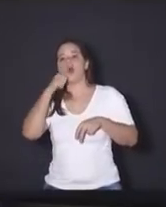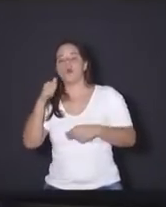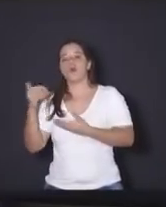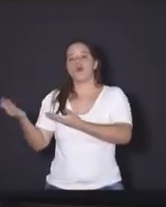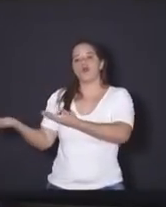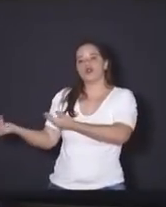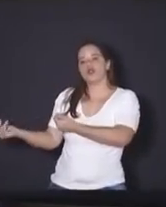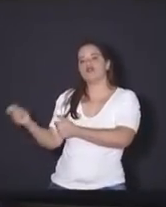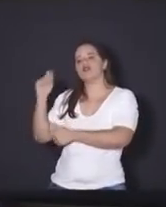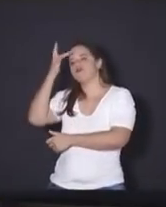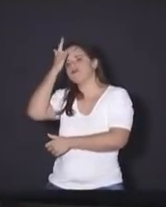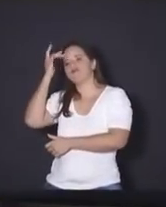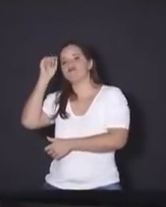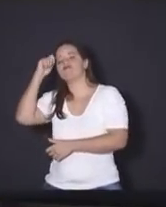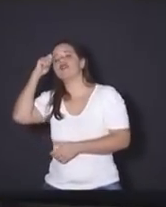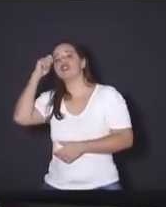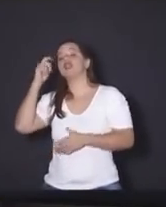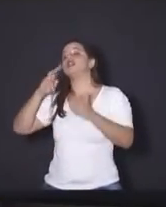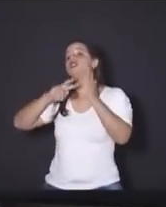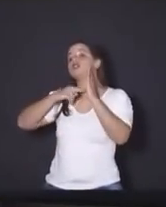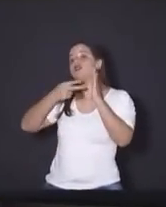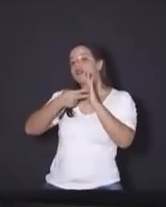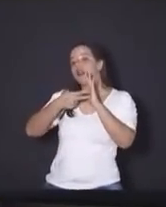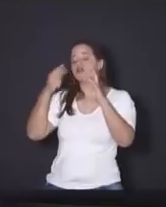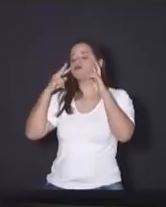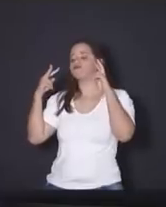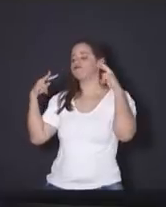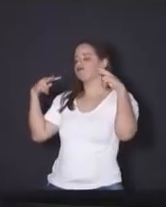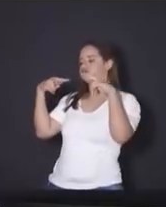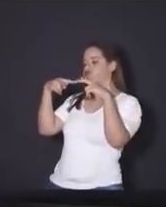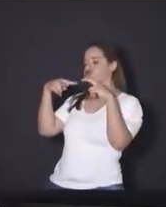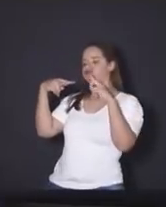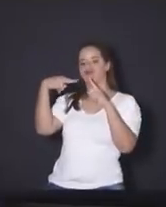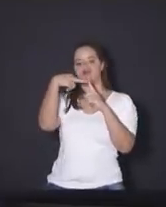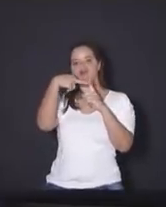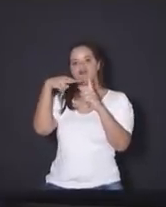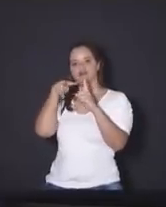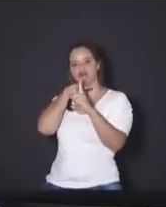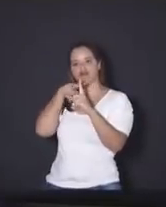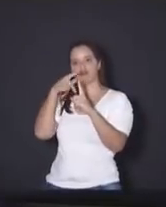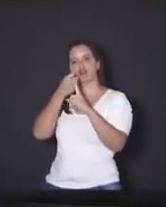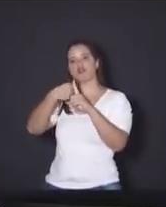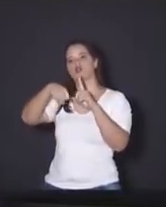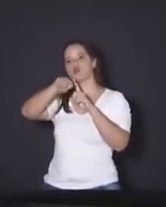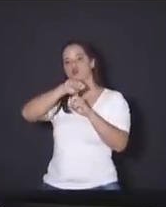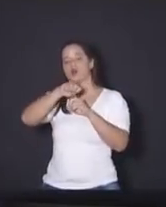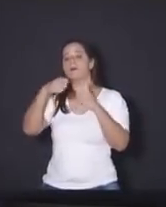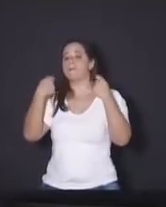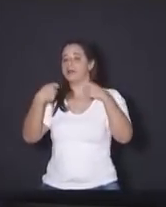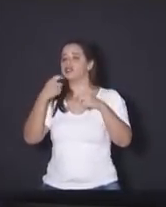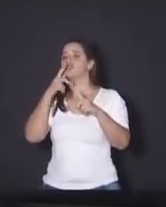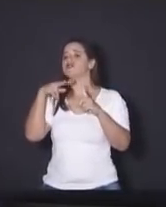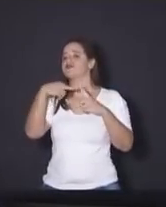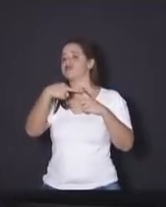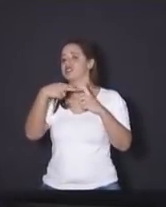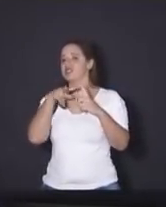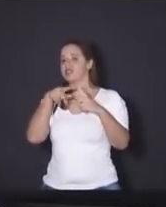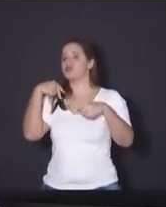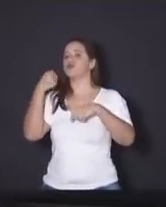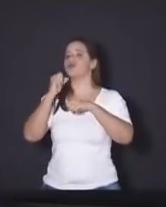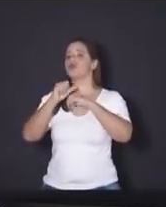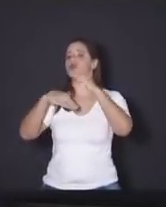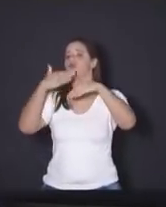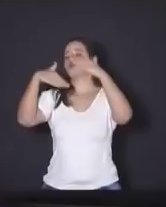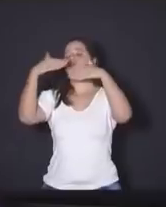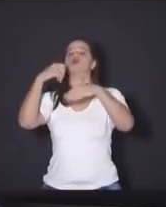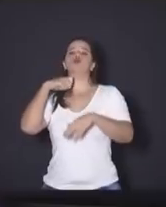muda isso isso também significa que esse olhar sobre a sociedade é que é um uma outra visão que isso é construído politicamente